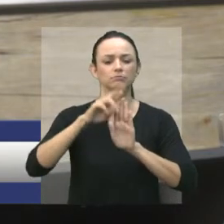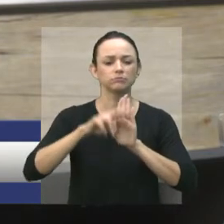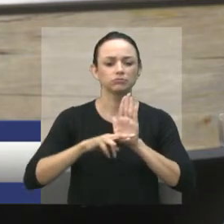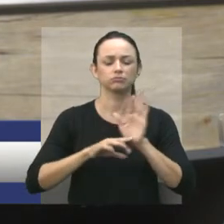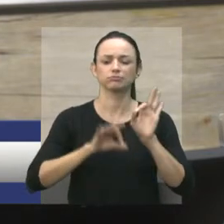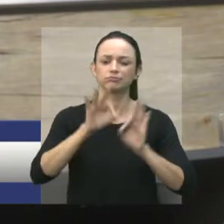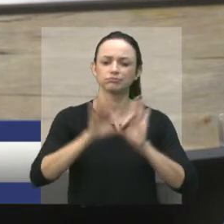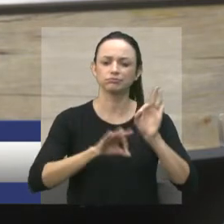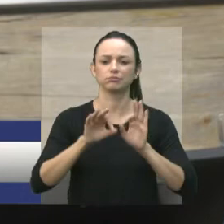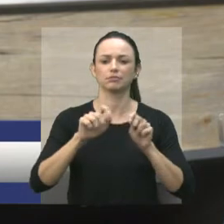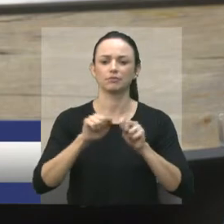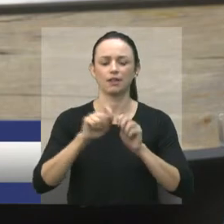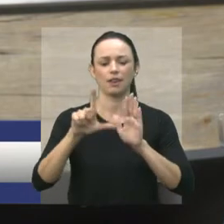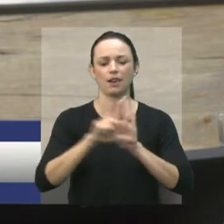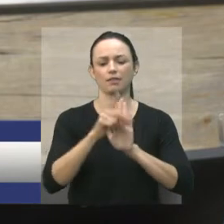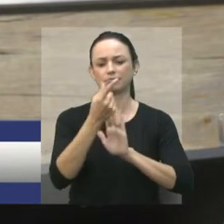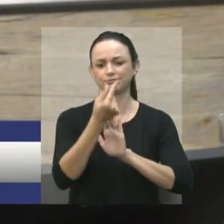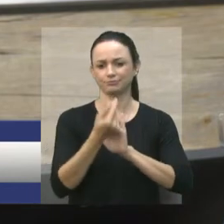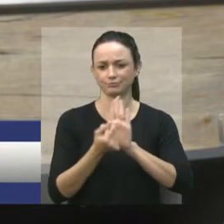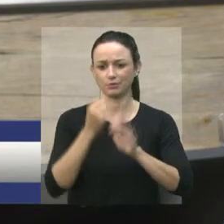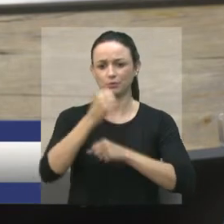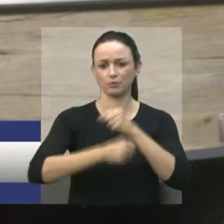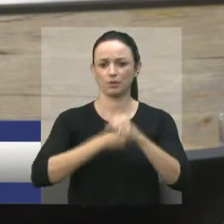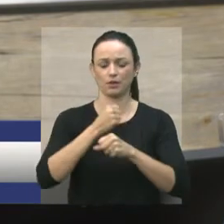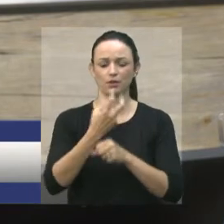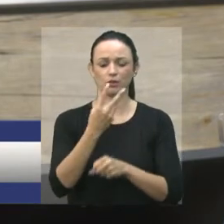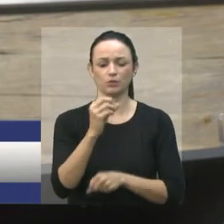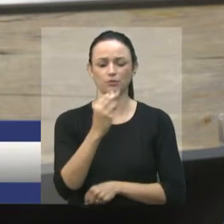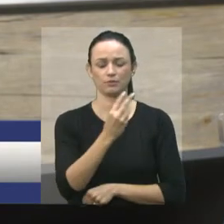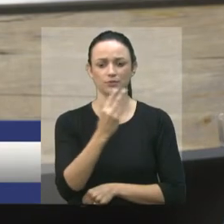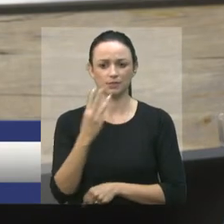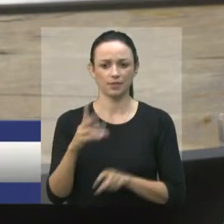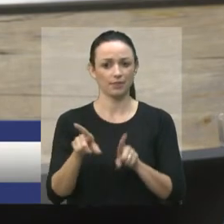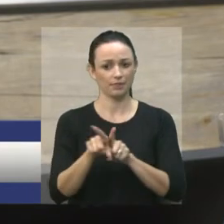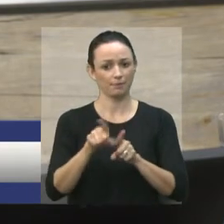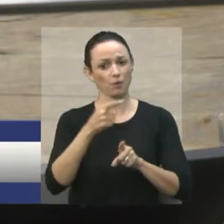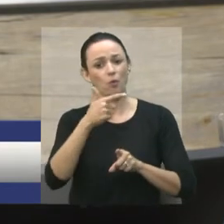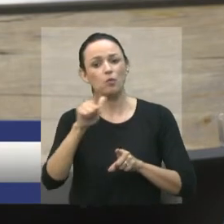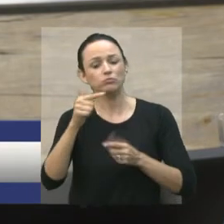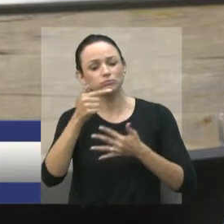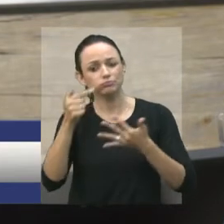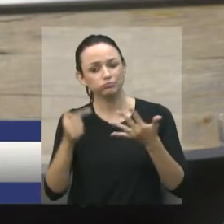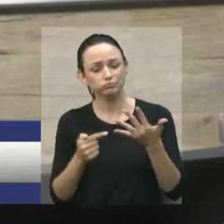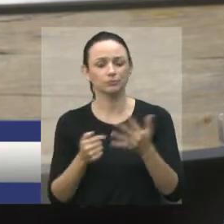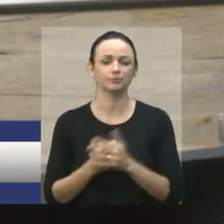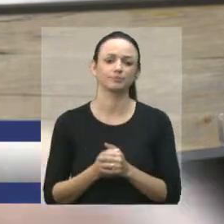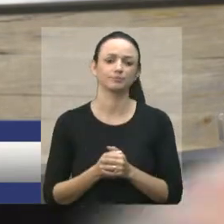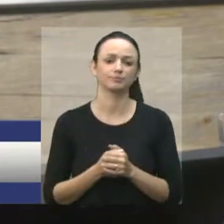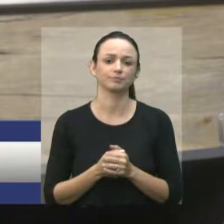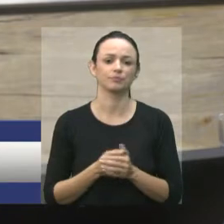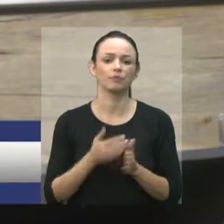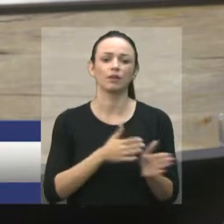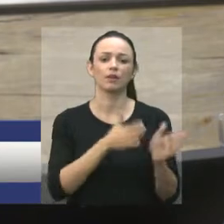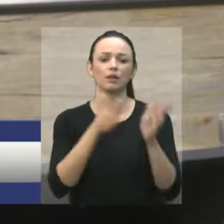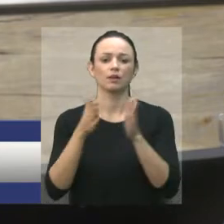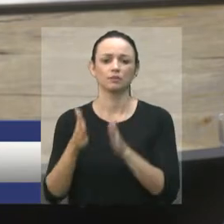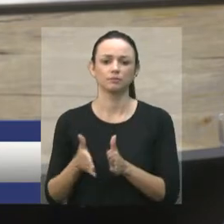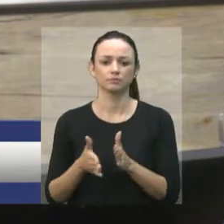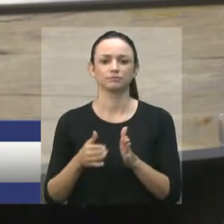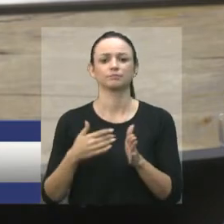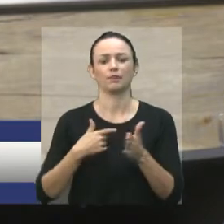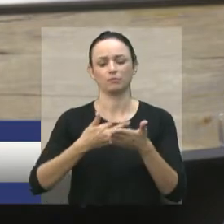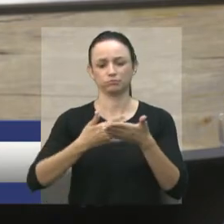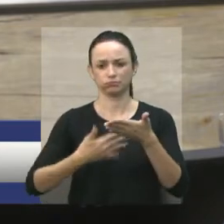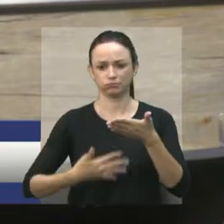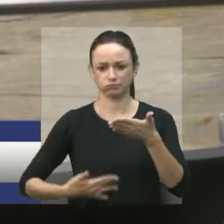e execução da Lei Orçamentária de 2023 e da outras providências. Na sequência, abaixo